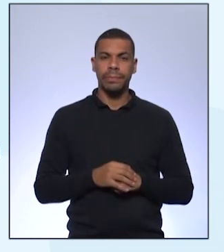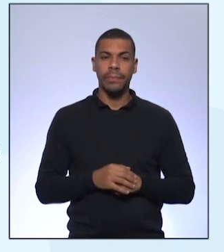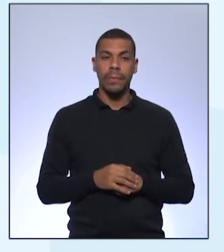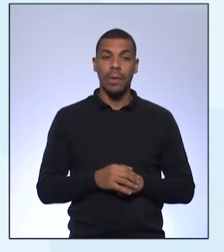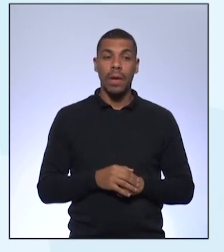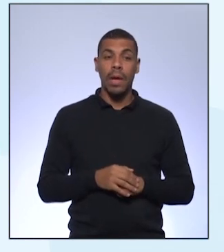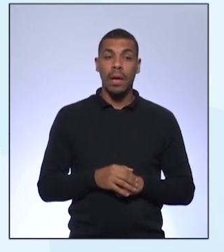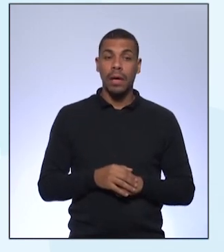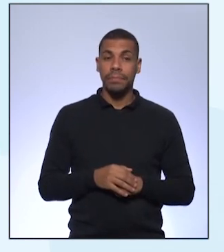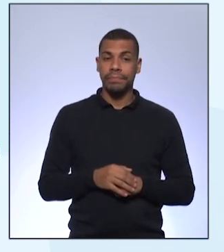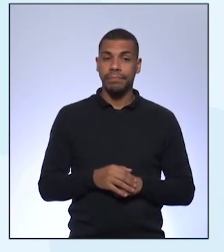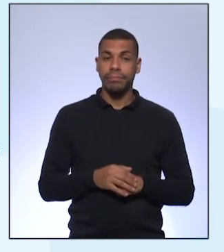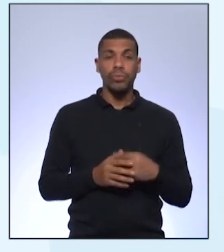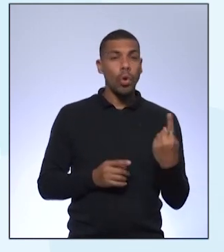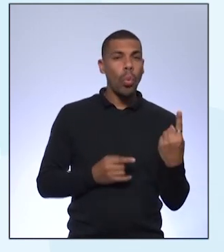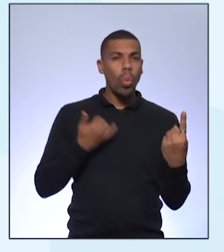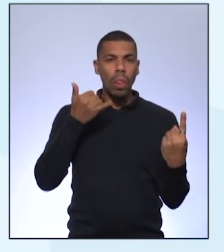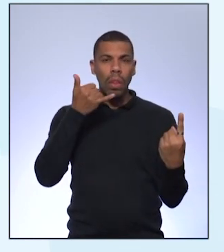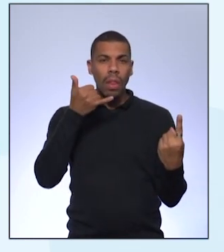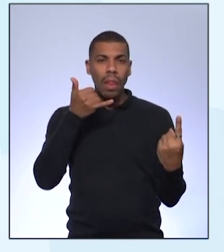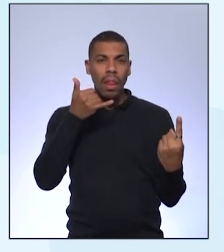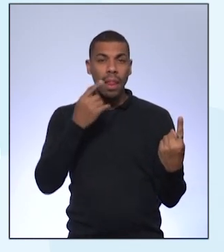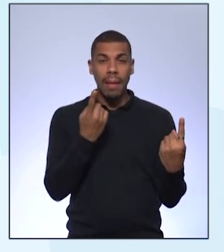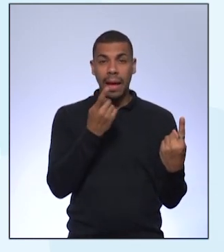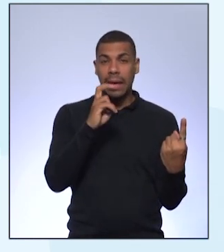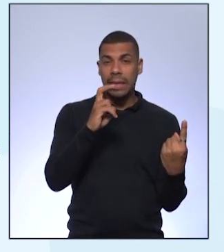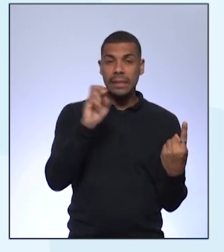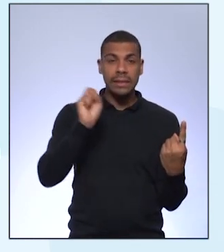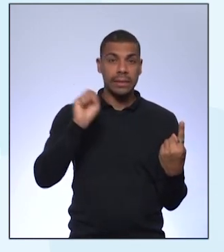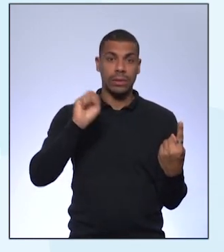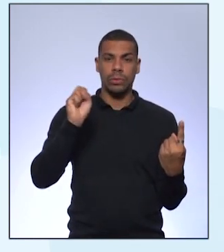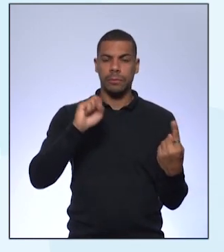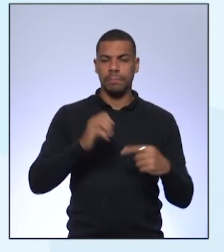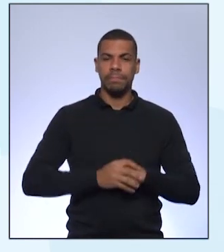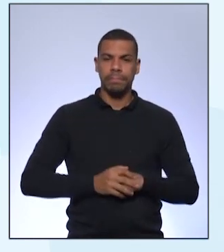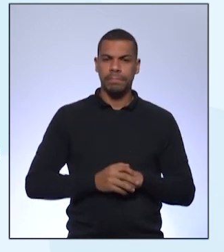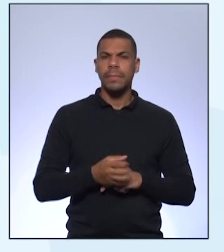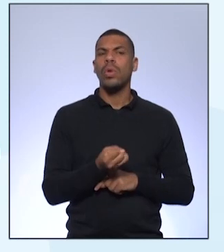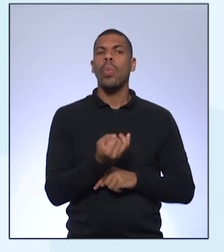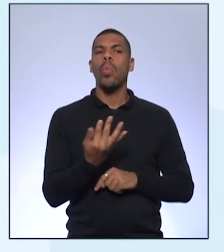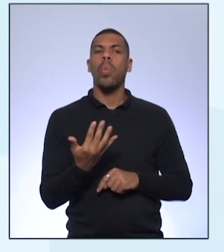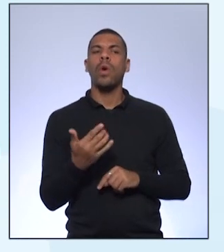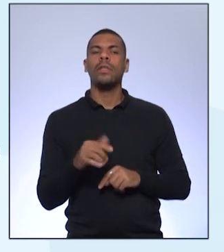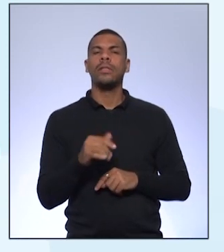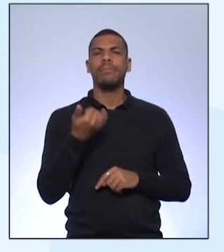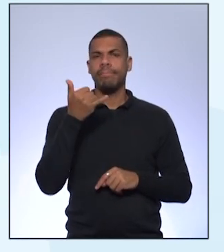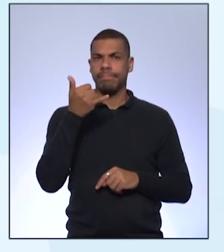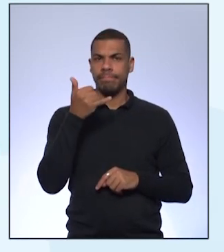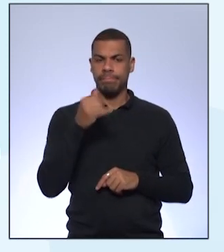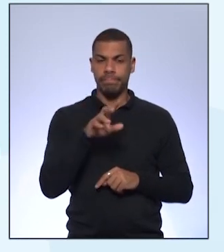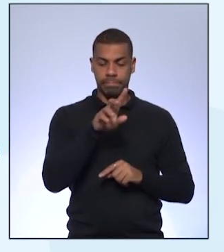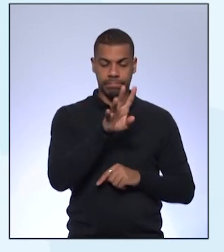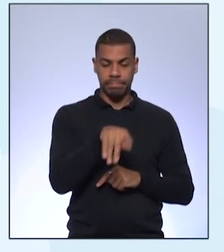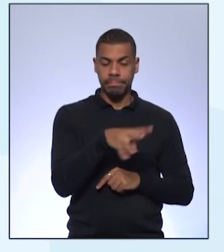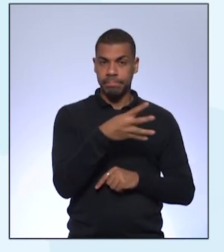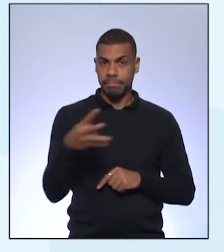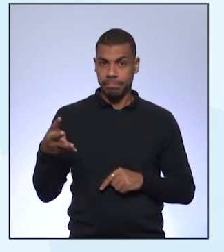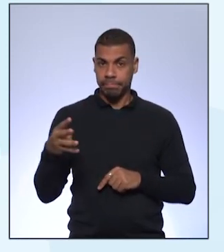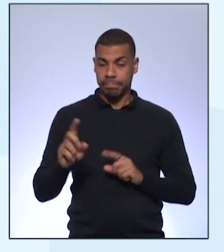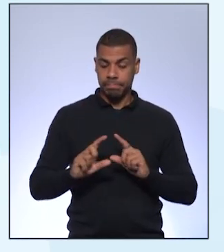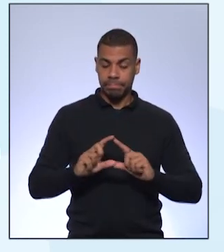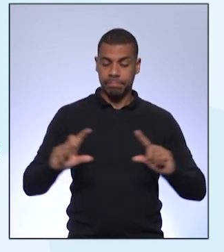é o mesmo. A quantidade de celulares produzidos por dia está registrado na tabela a seguir, conforme as